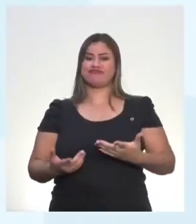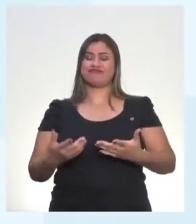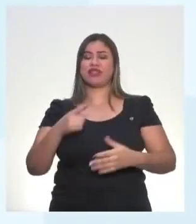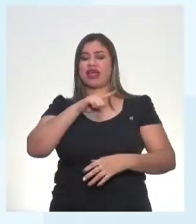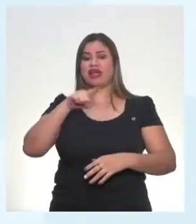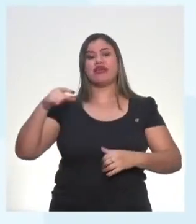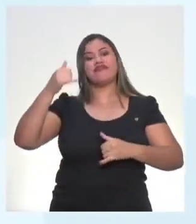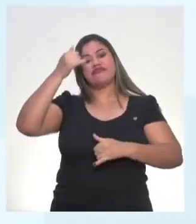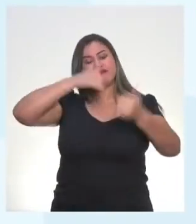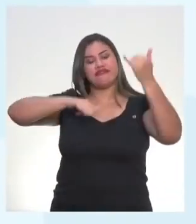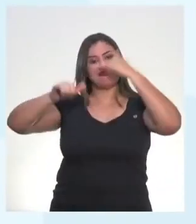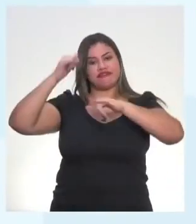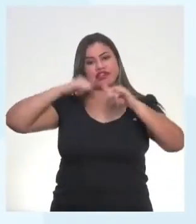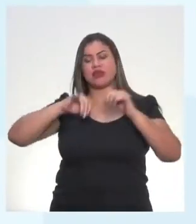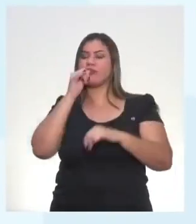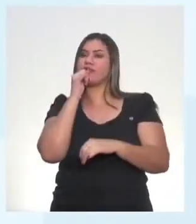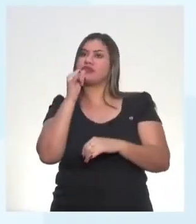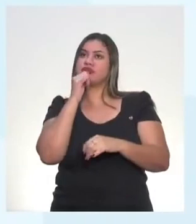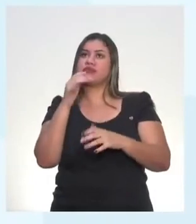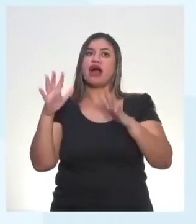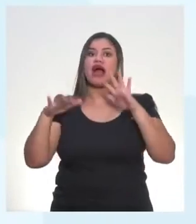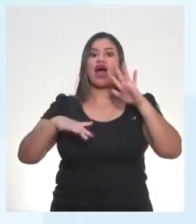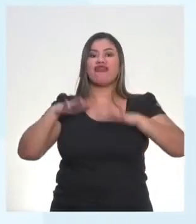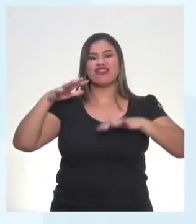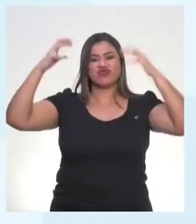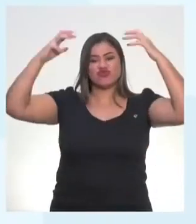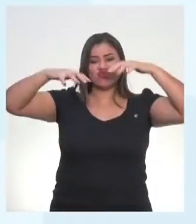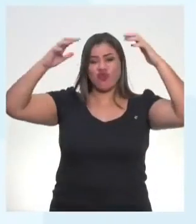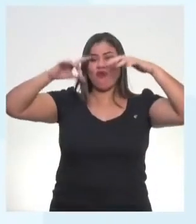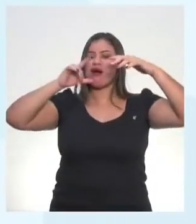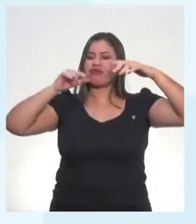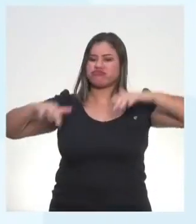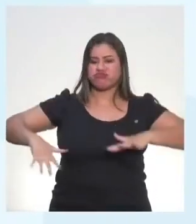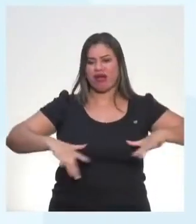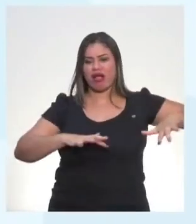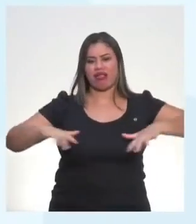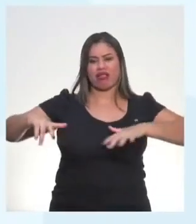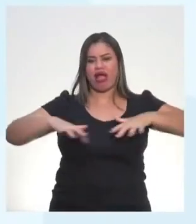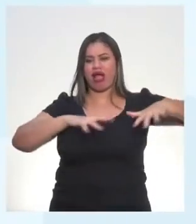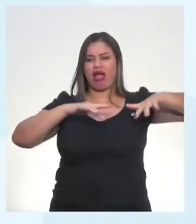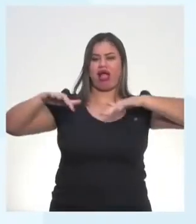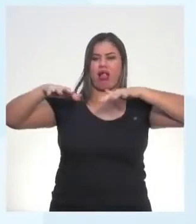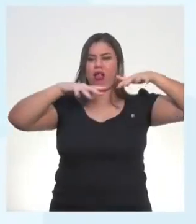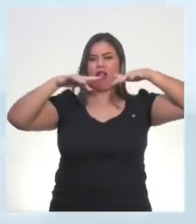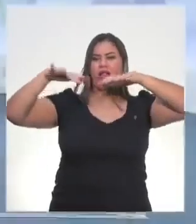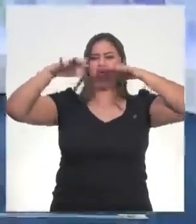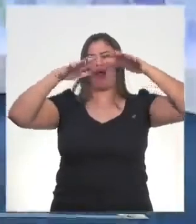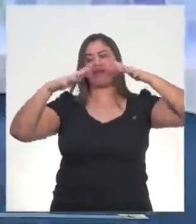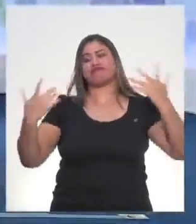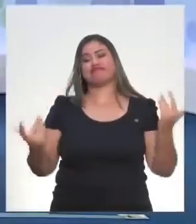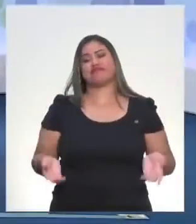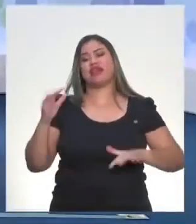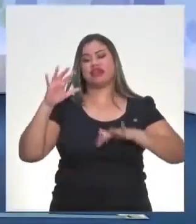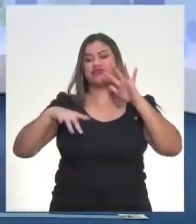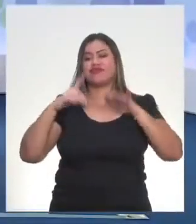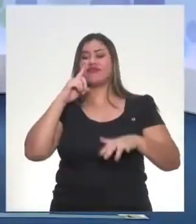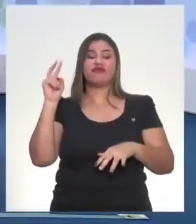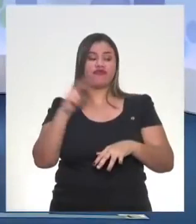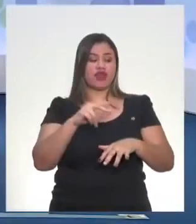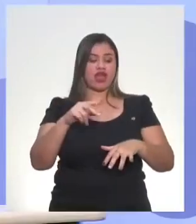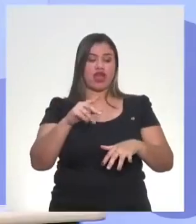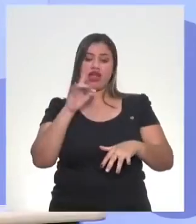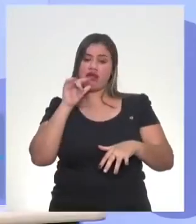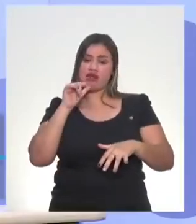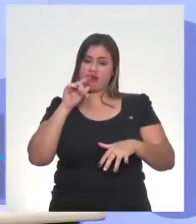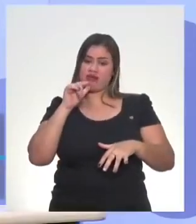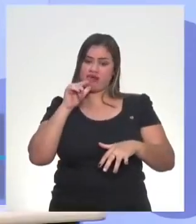professor? Sempre quando a gente tem enchente, tem aquele famoso problema. Aí a gente verifica assim alguns itens, né, voando no rio, voando